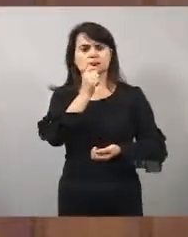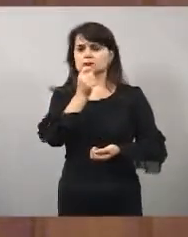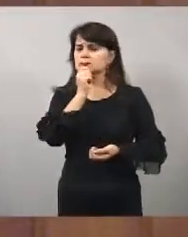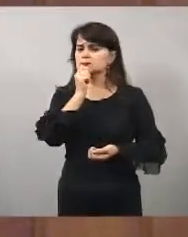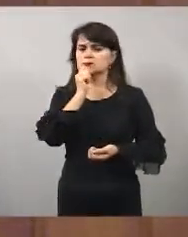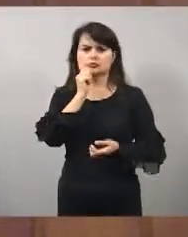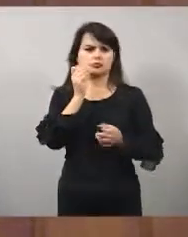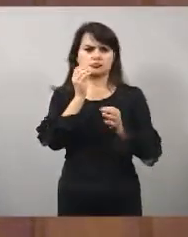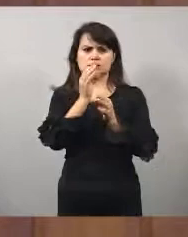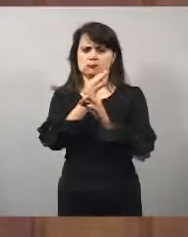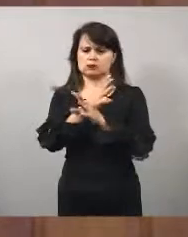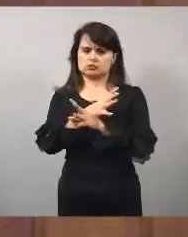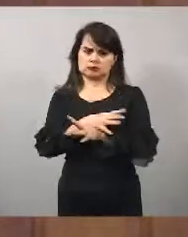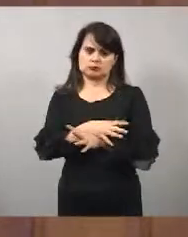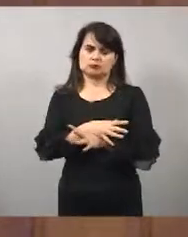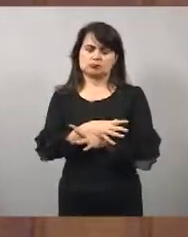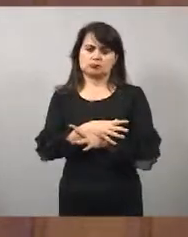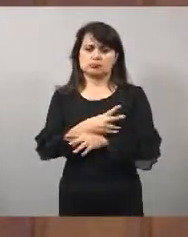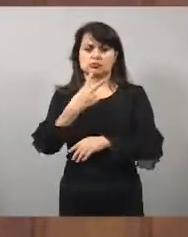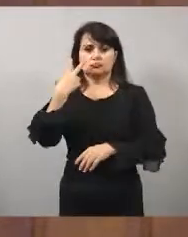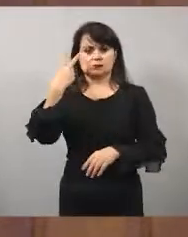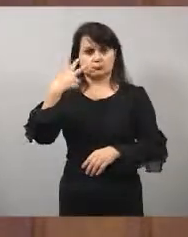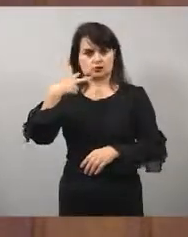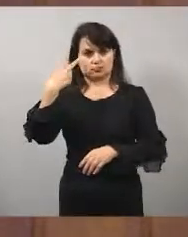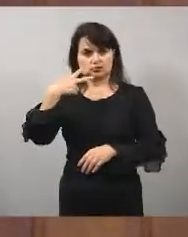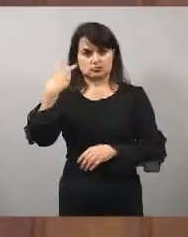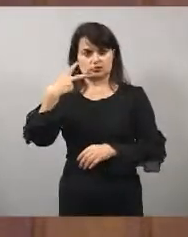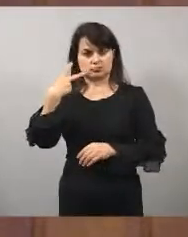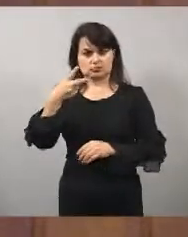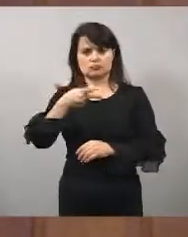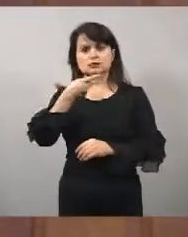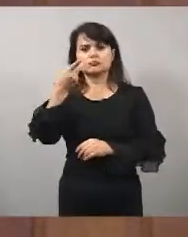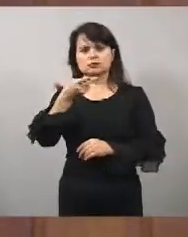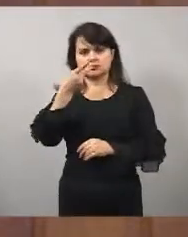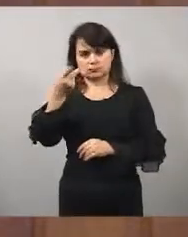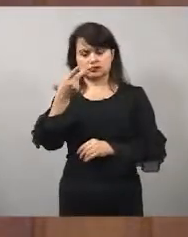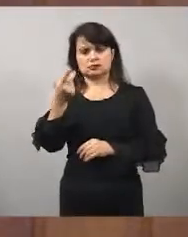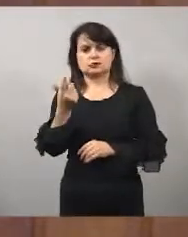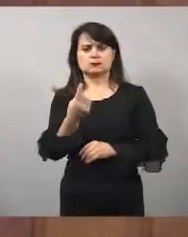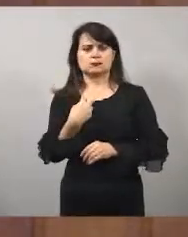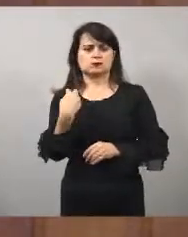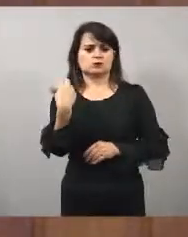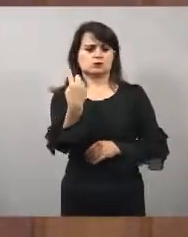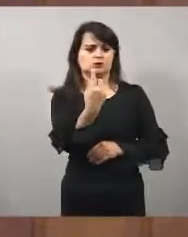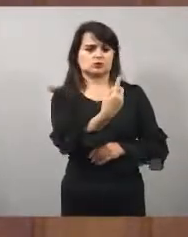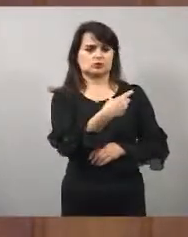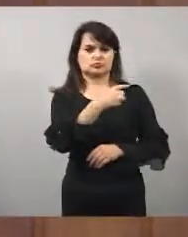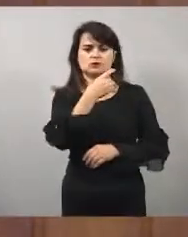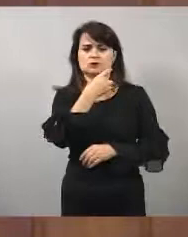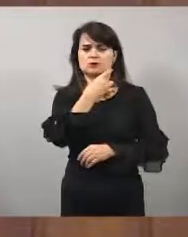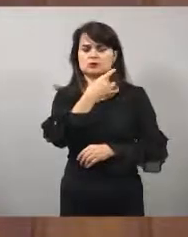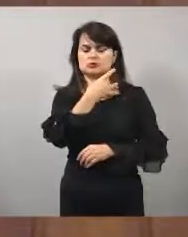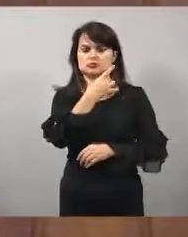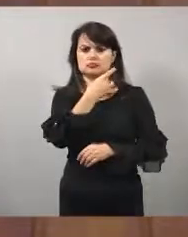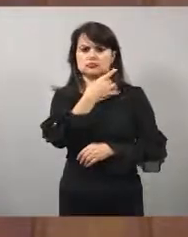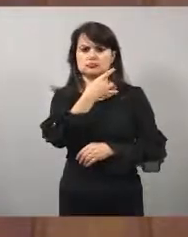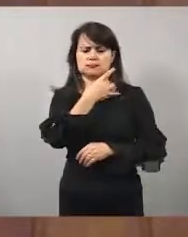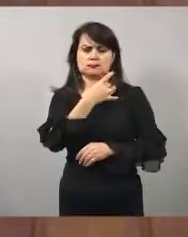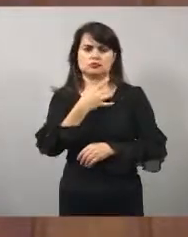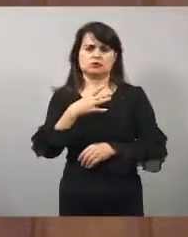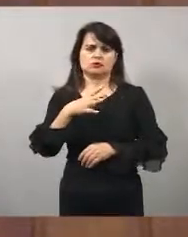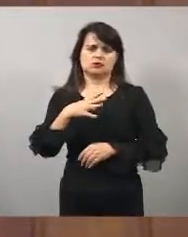José Luiz, como diz você, em visita a um local, que as nossas praças, as nossas cidades, são